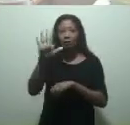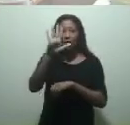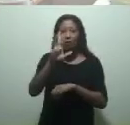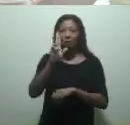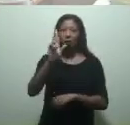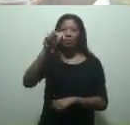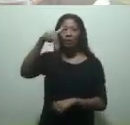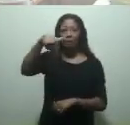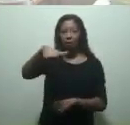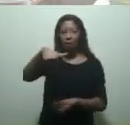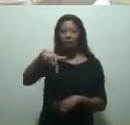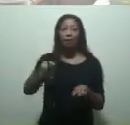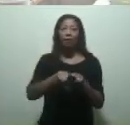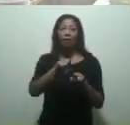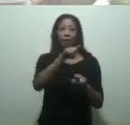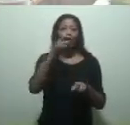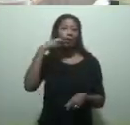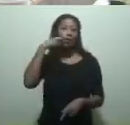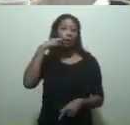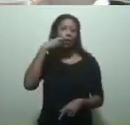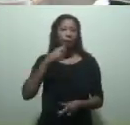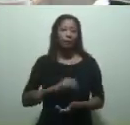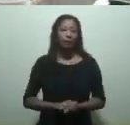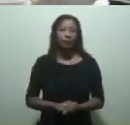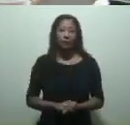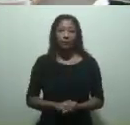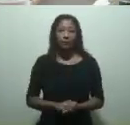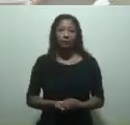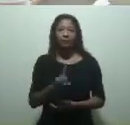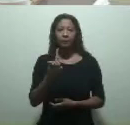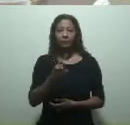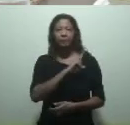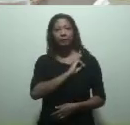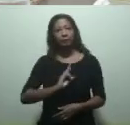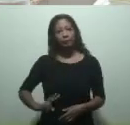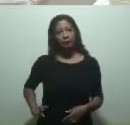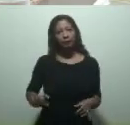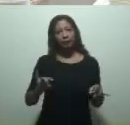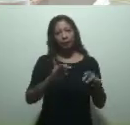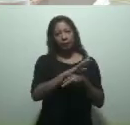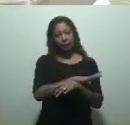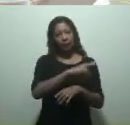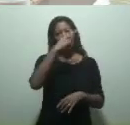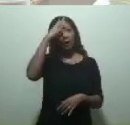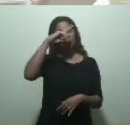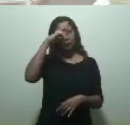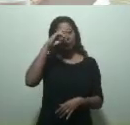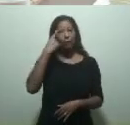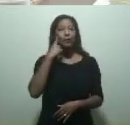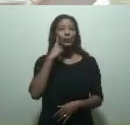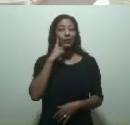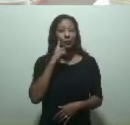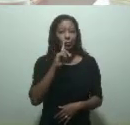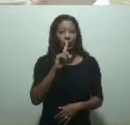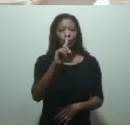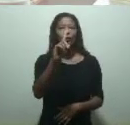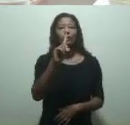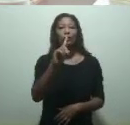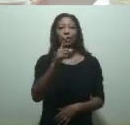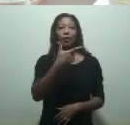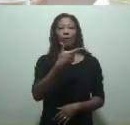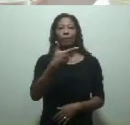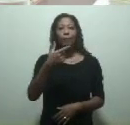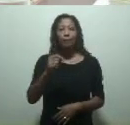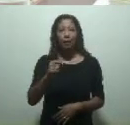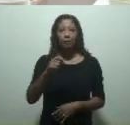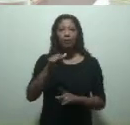do Norte e na capital. A vereadora encerrou seu pronunciamento lembrando que no dia da sessão,